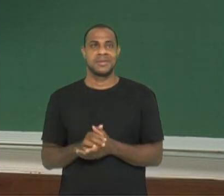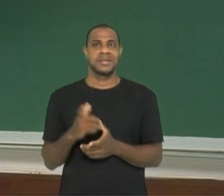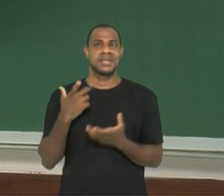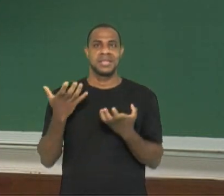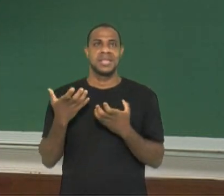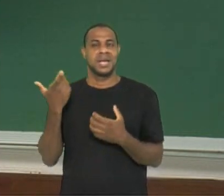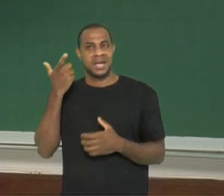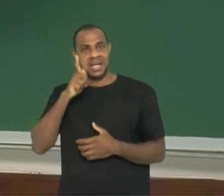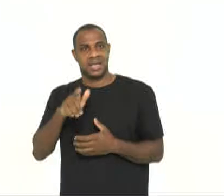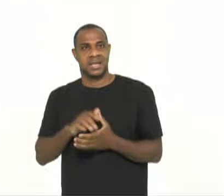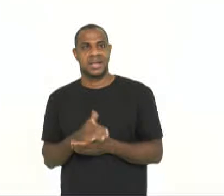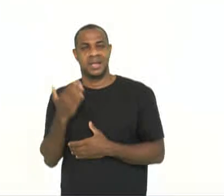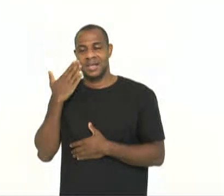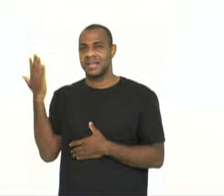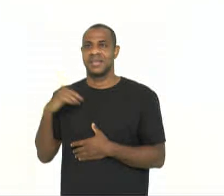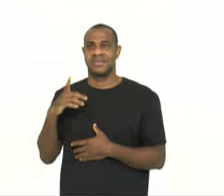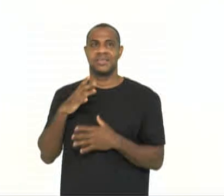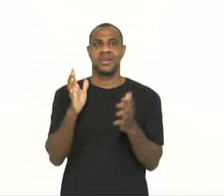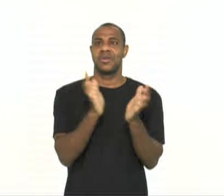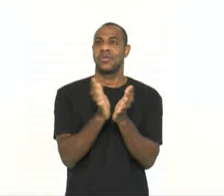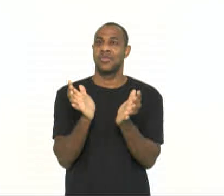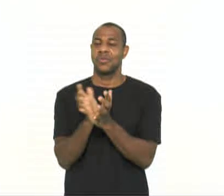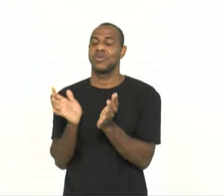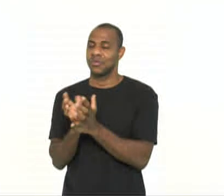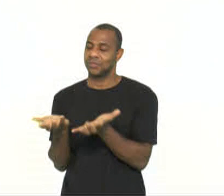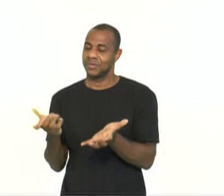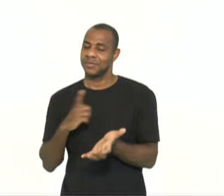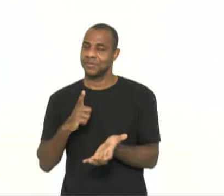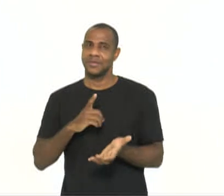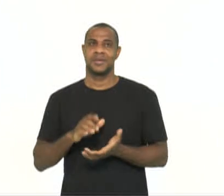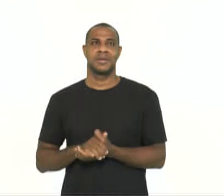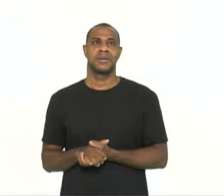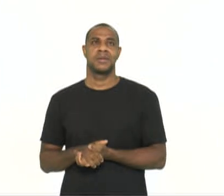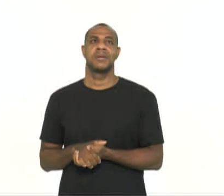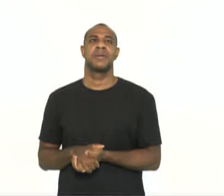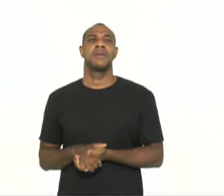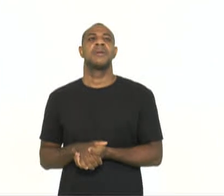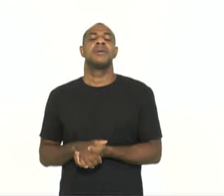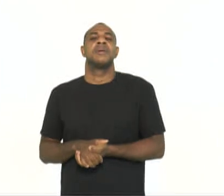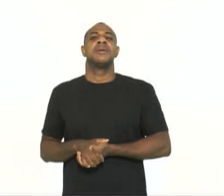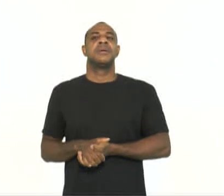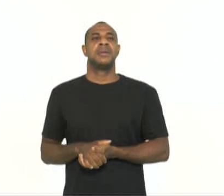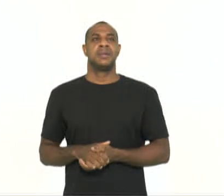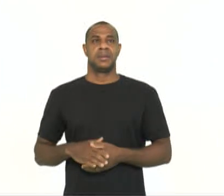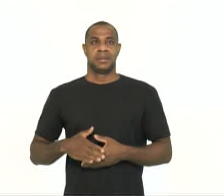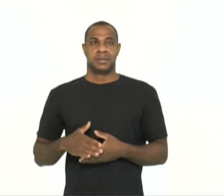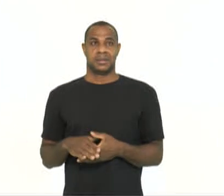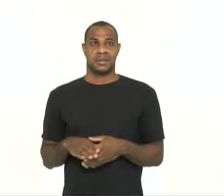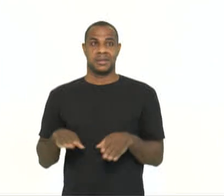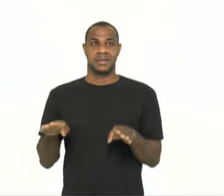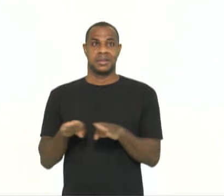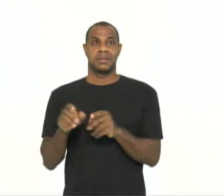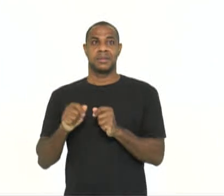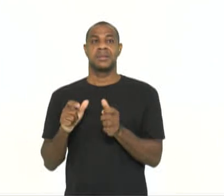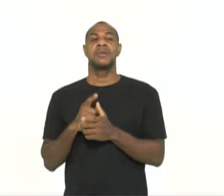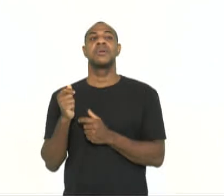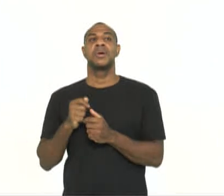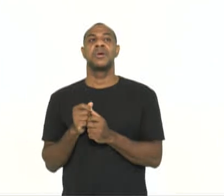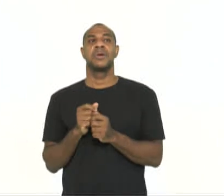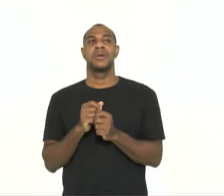ganhasse. Então existiam essas torcidas por eles. E era bem interessante isso. E surge aqui o programa Jovem